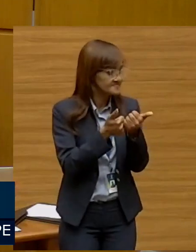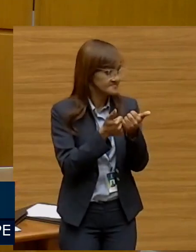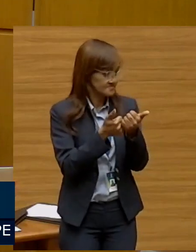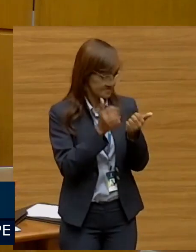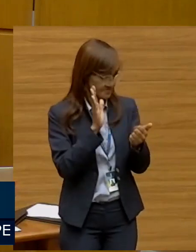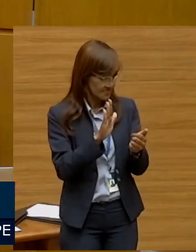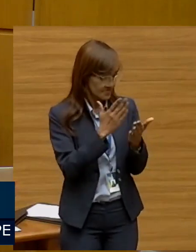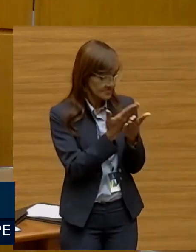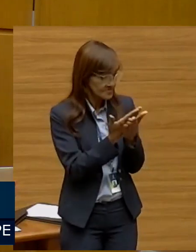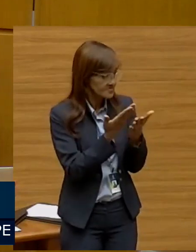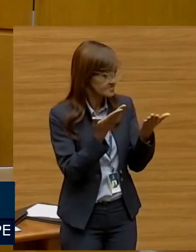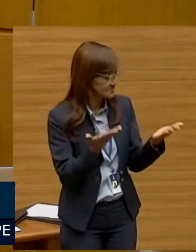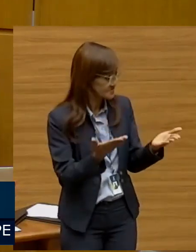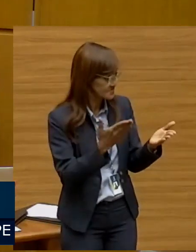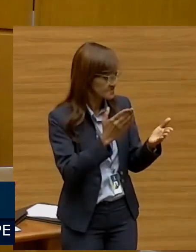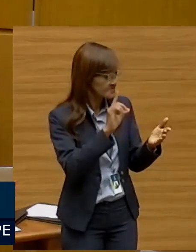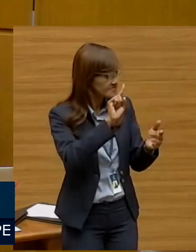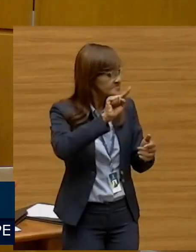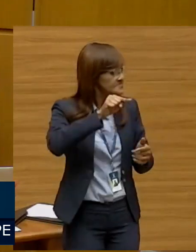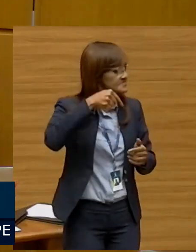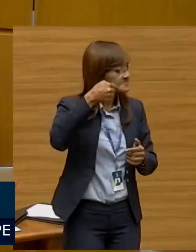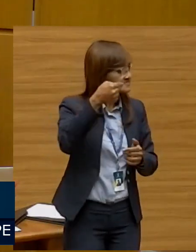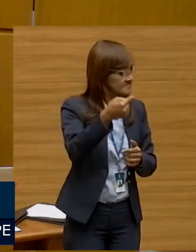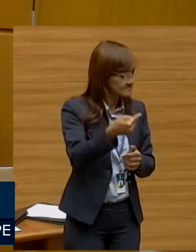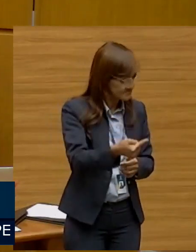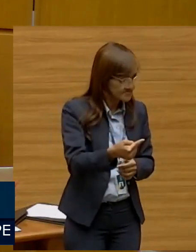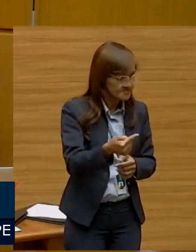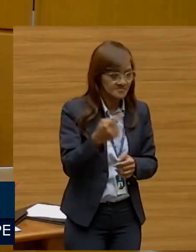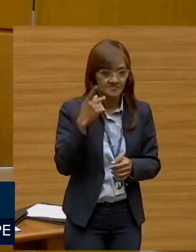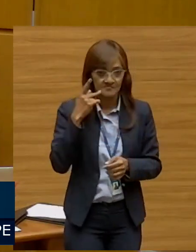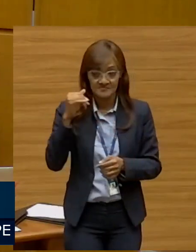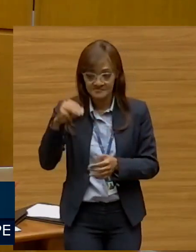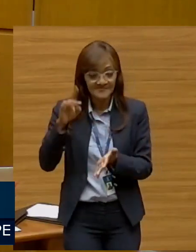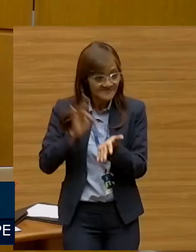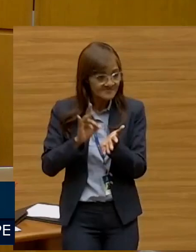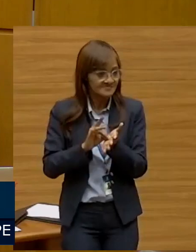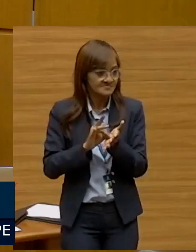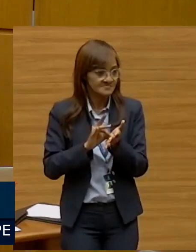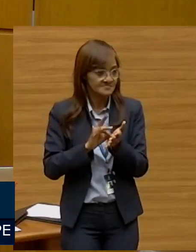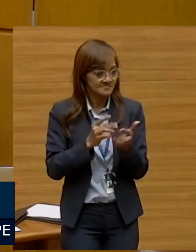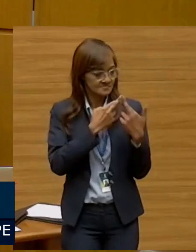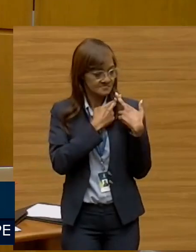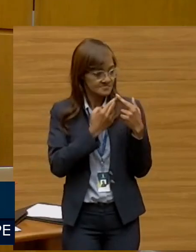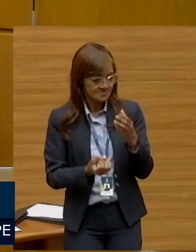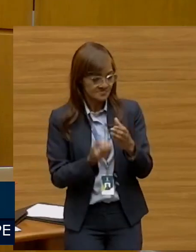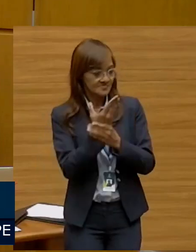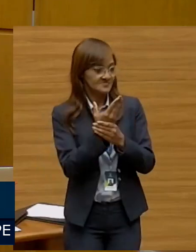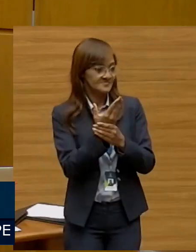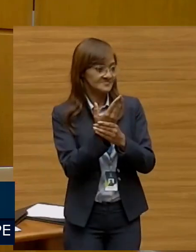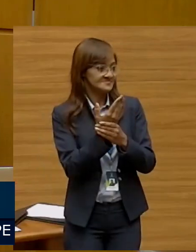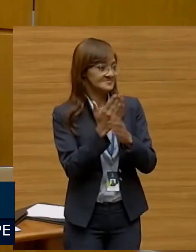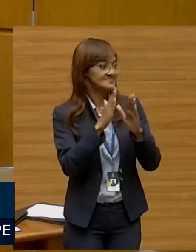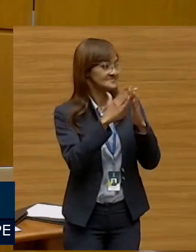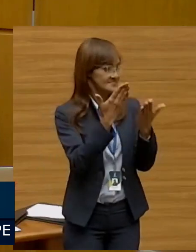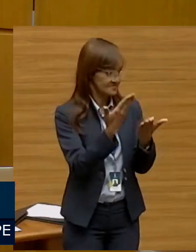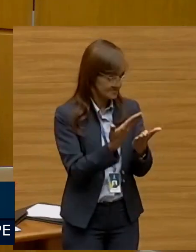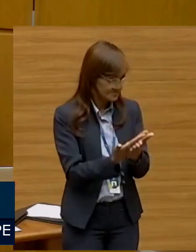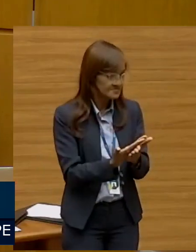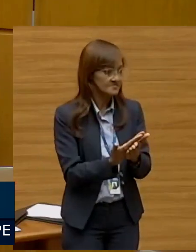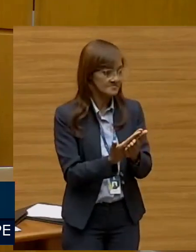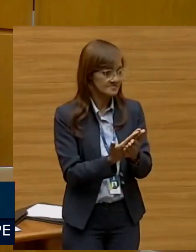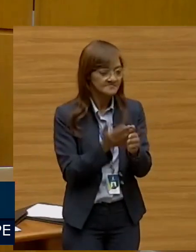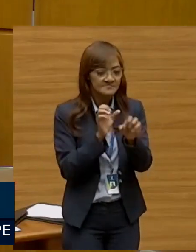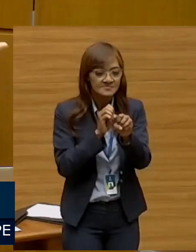contraturno, né? E depois, esses pais fundaram mesmo a escola, né, com o ensino da Libras para que seus